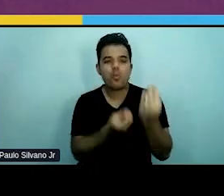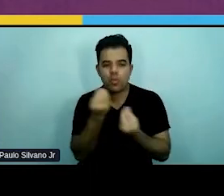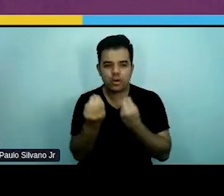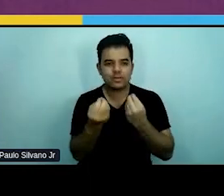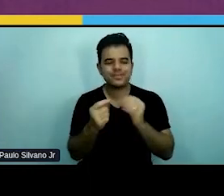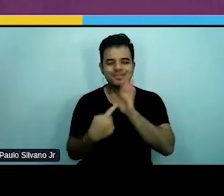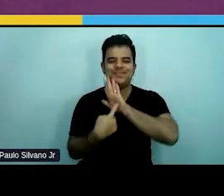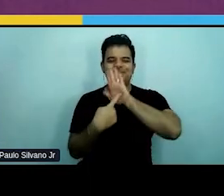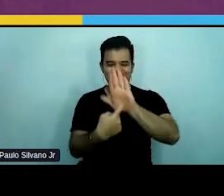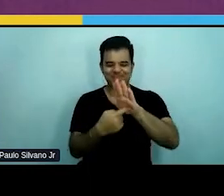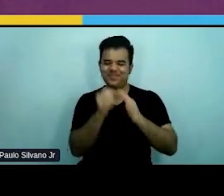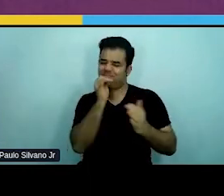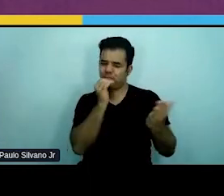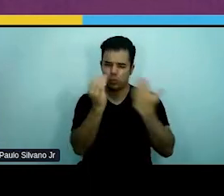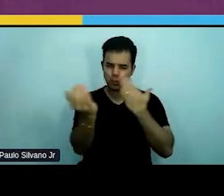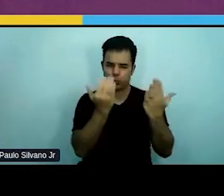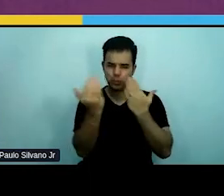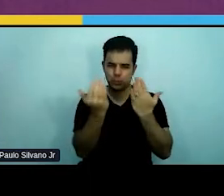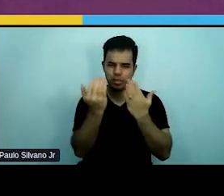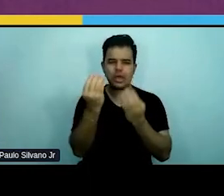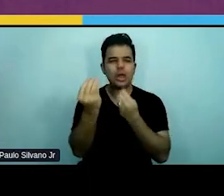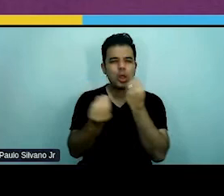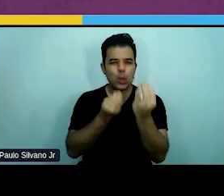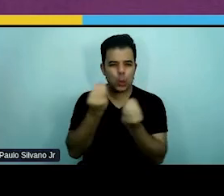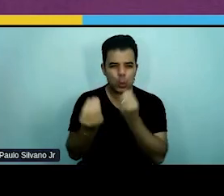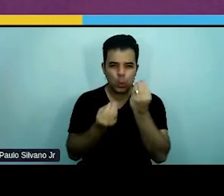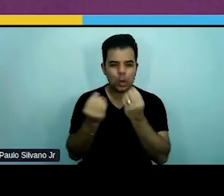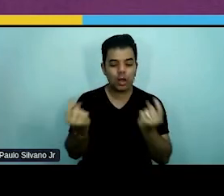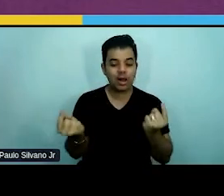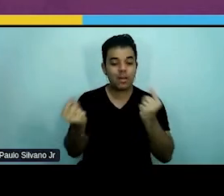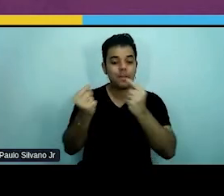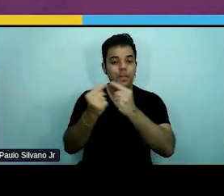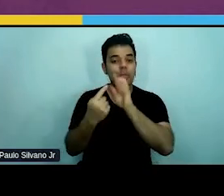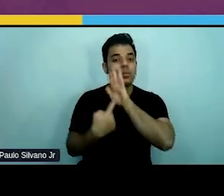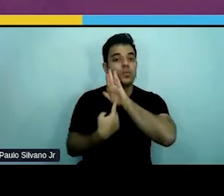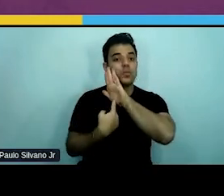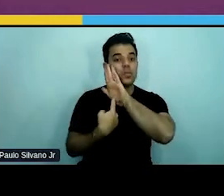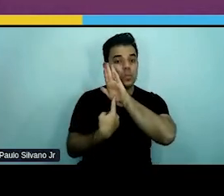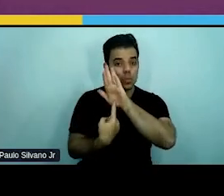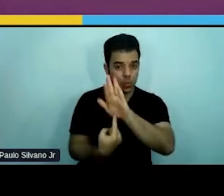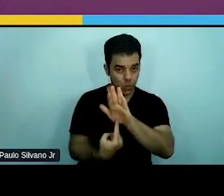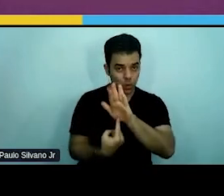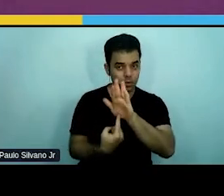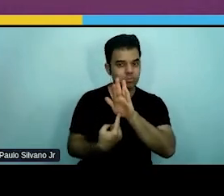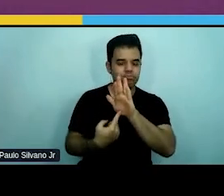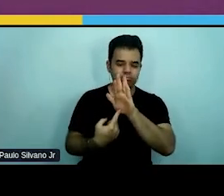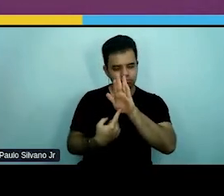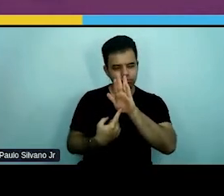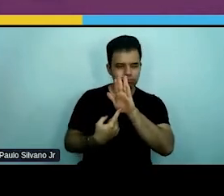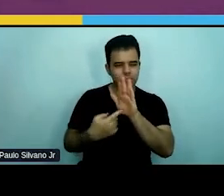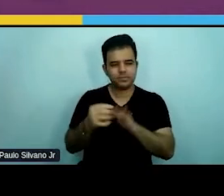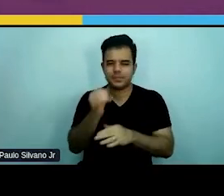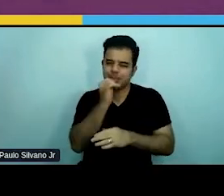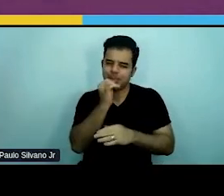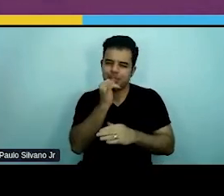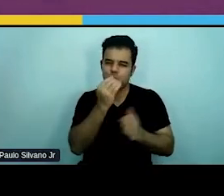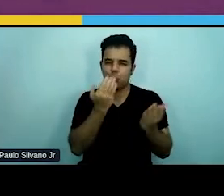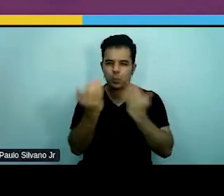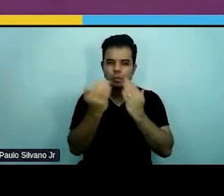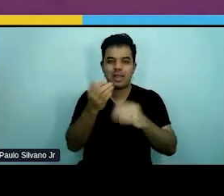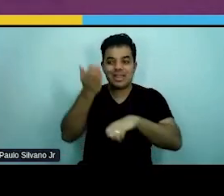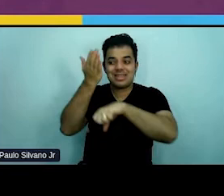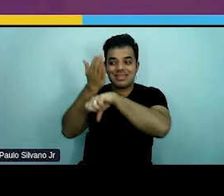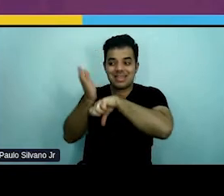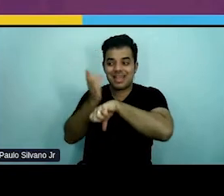um exemplo de como que poderia ser uma amostra, né, de um exemplo para treinar